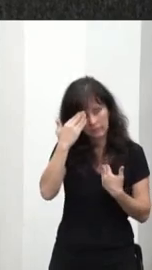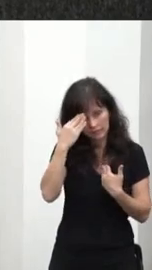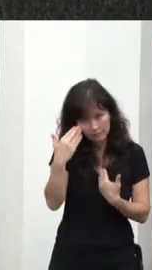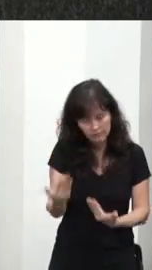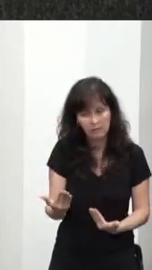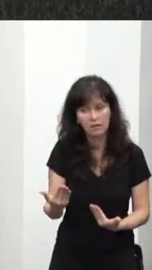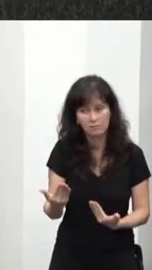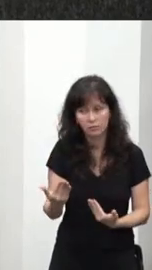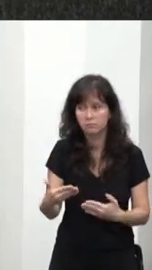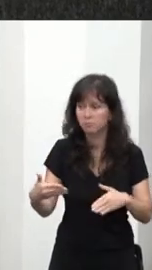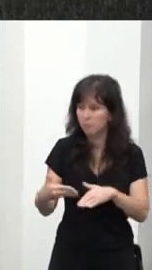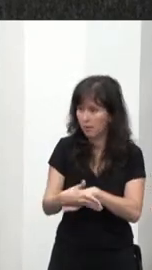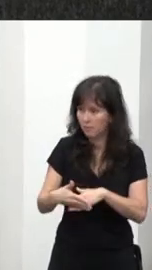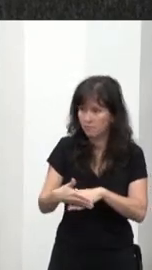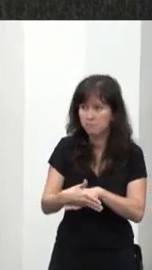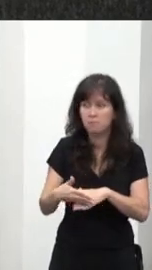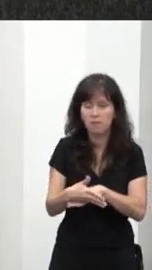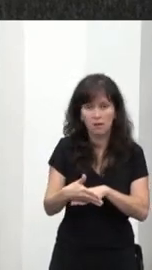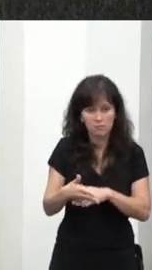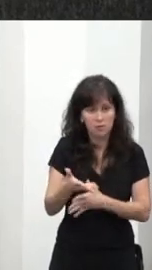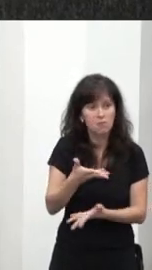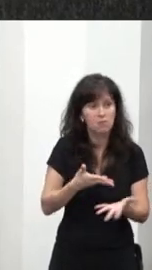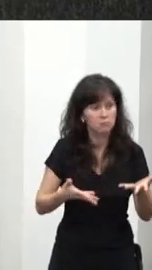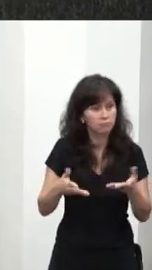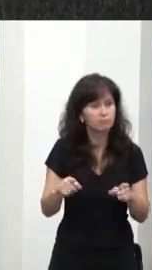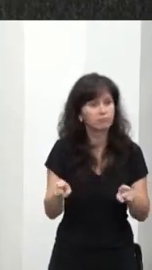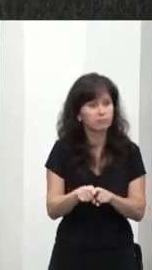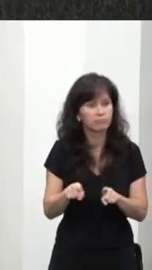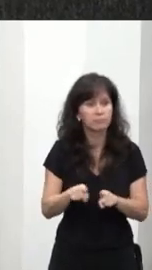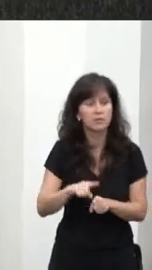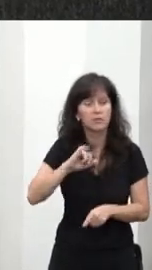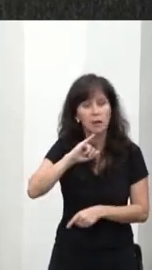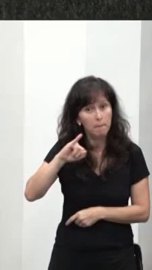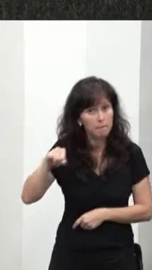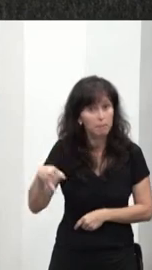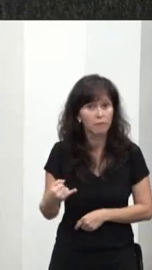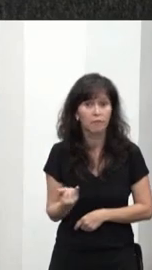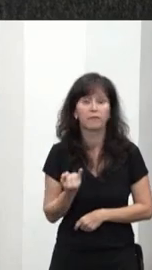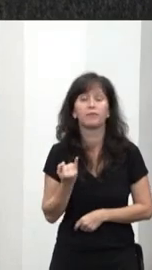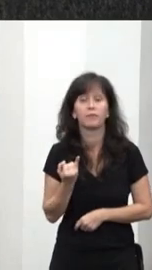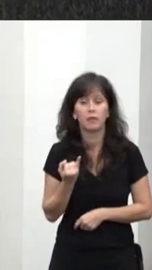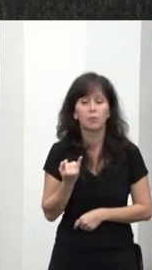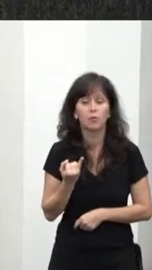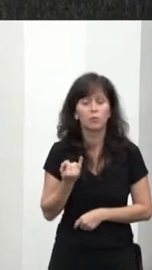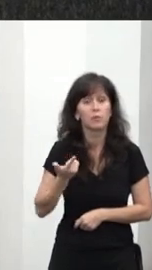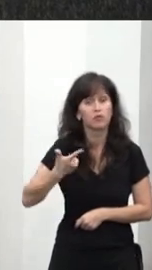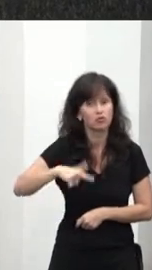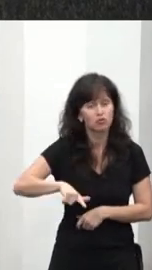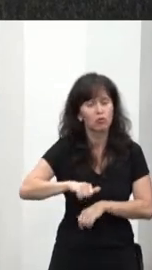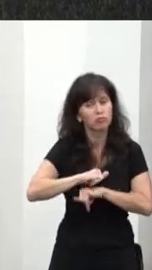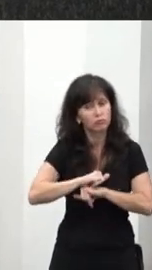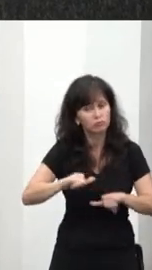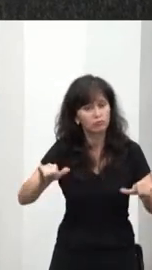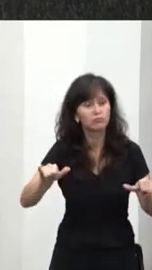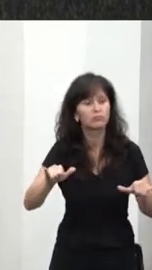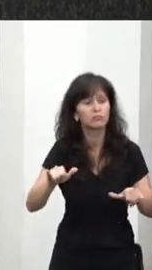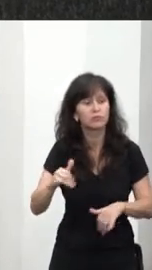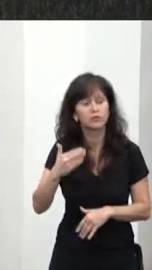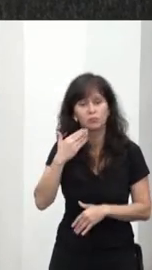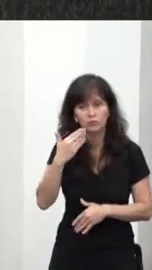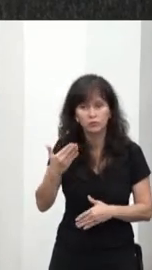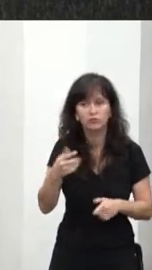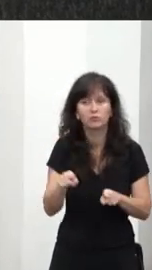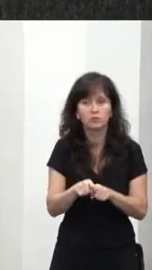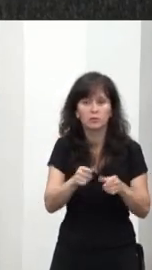a participação e também aproveitamos para mais uma vez reforçar a solicitação e o